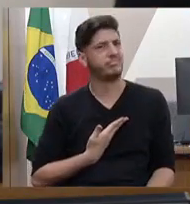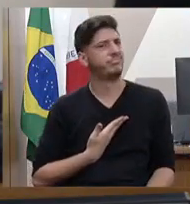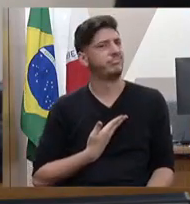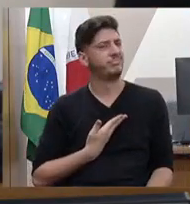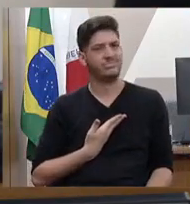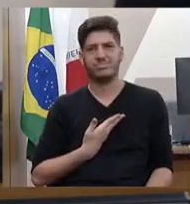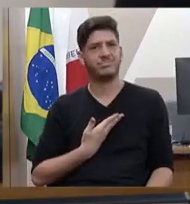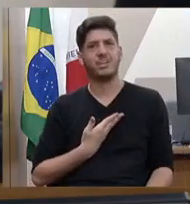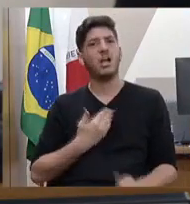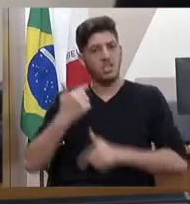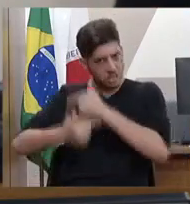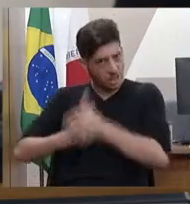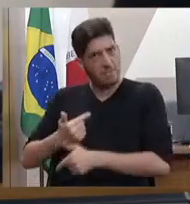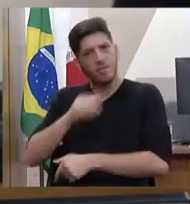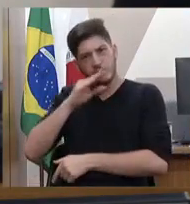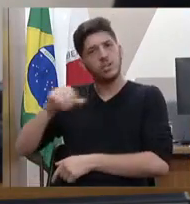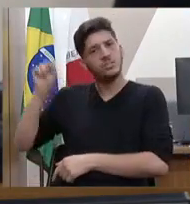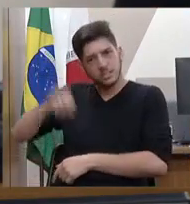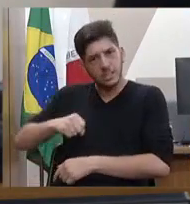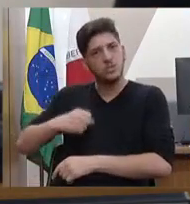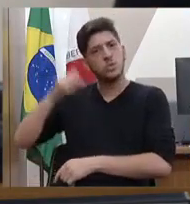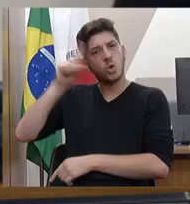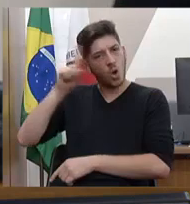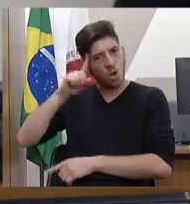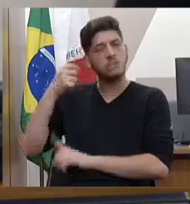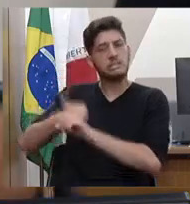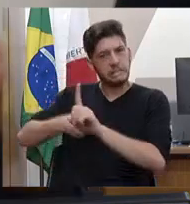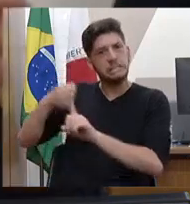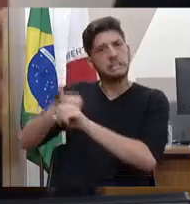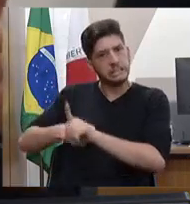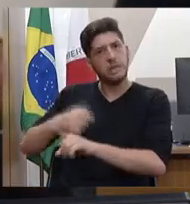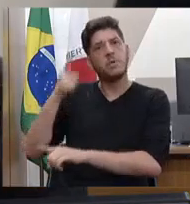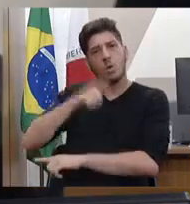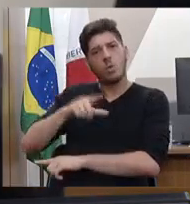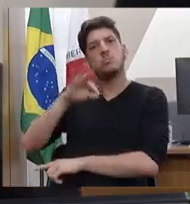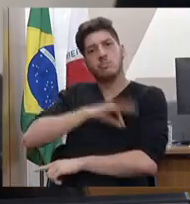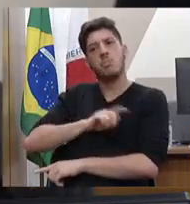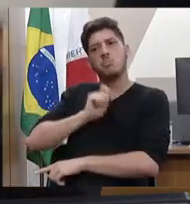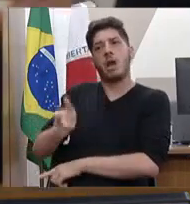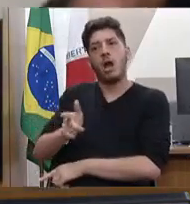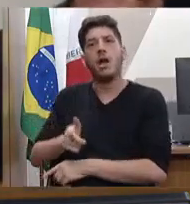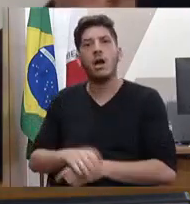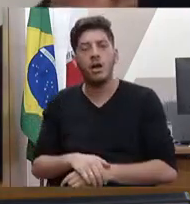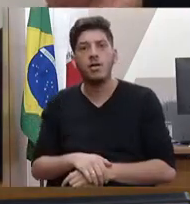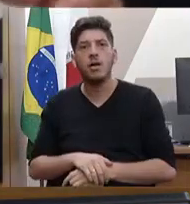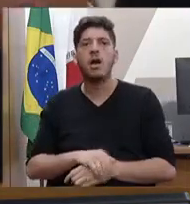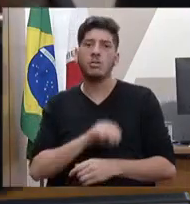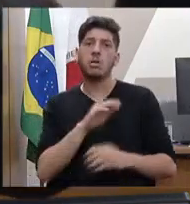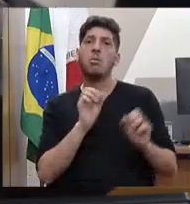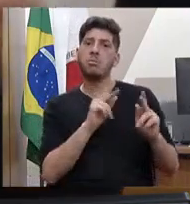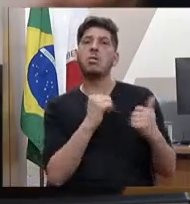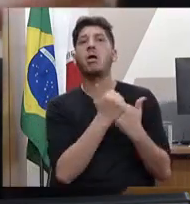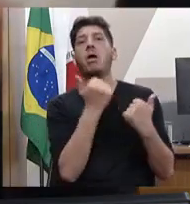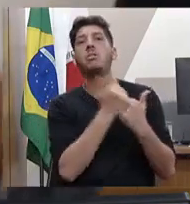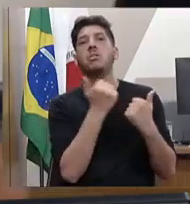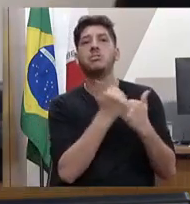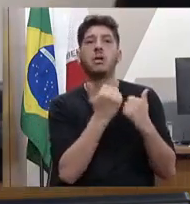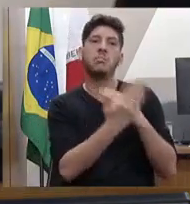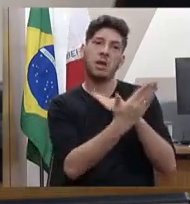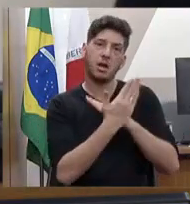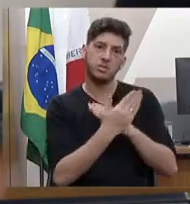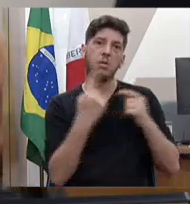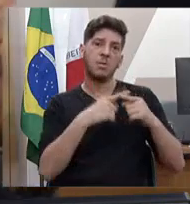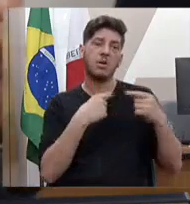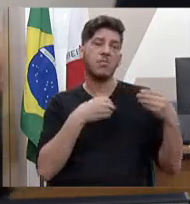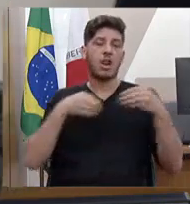são trabalhadores que lutam todos os dias para ganhar seu sustento colaborador Então tá vou colaborar com essa empresa quer levar o lucro pra minha